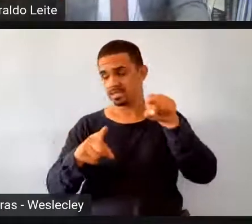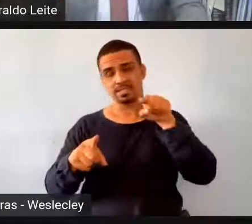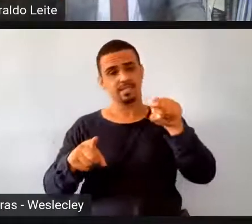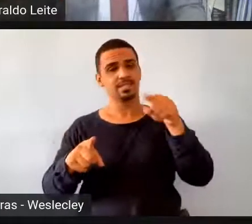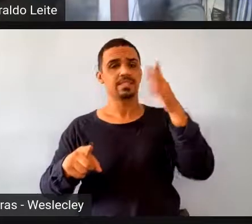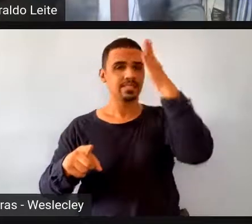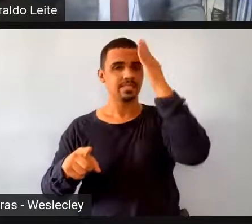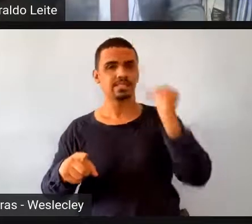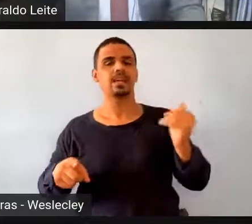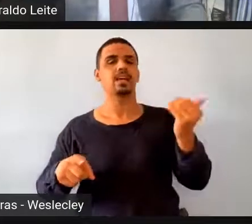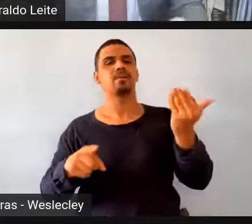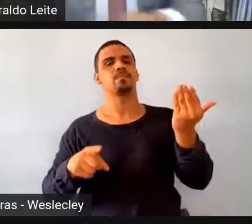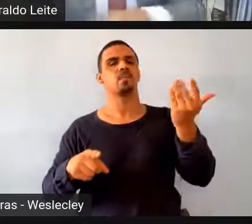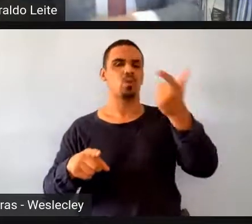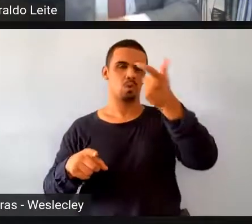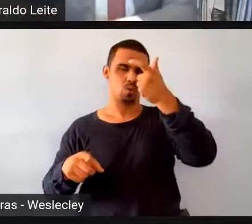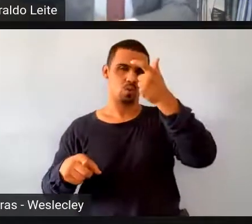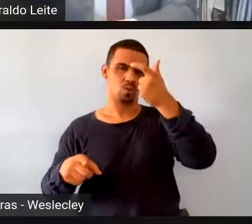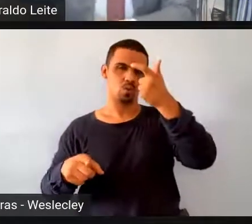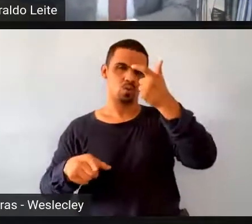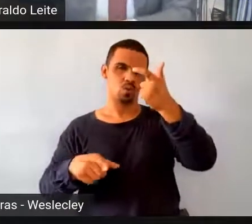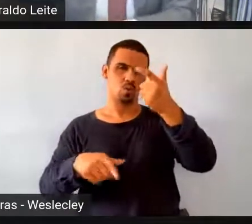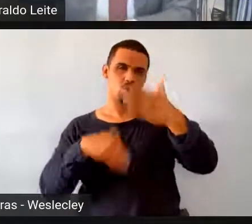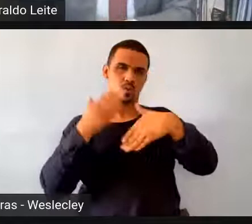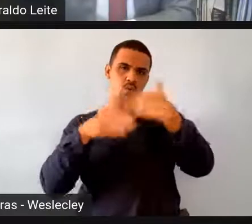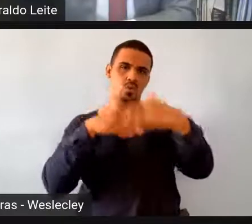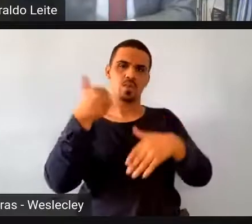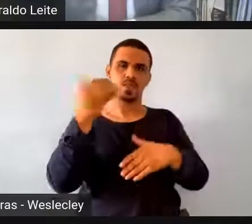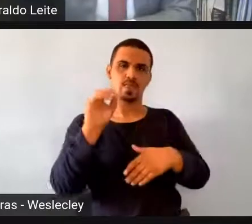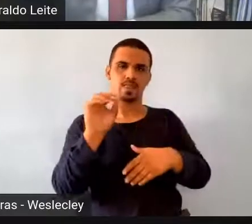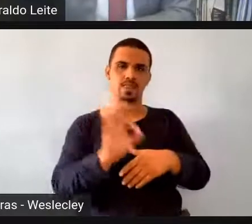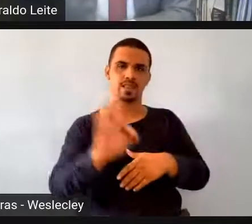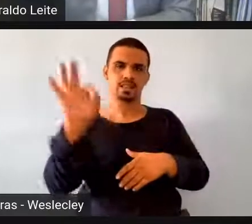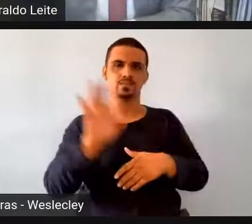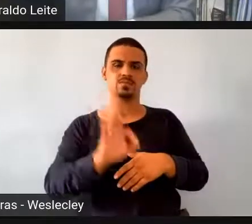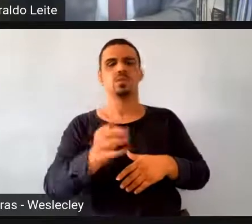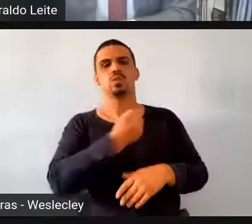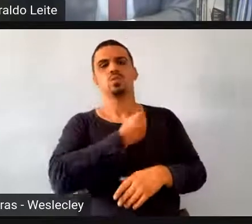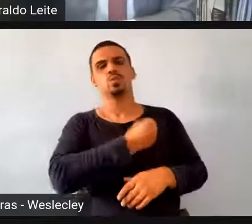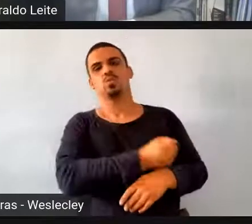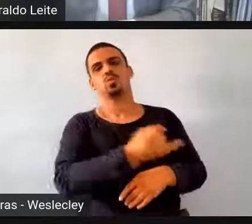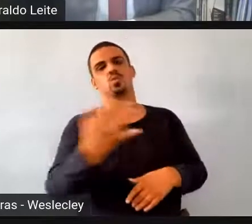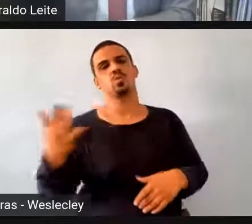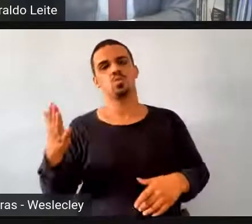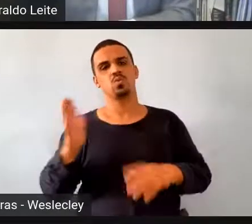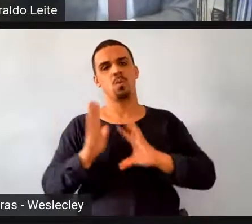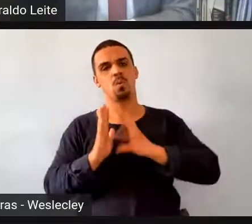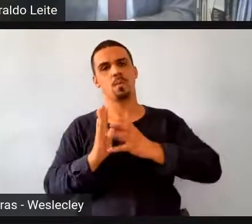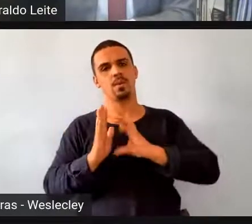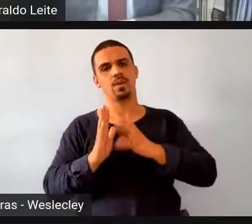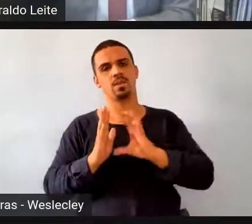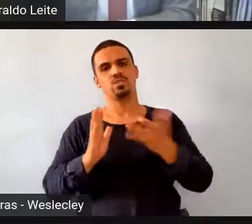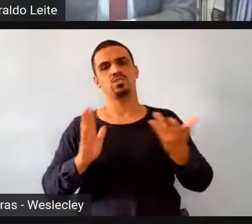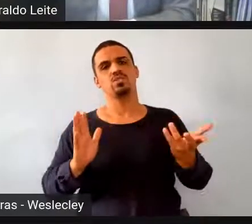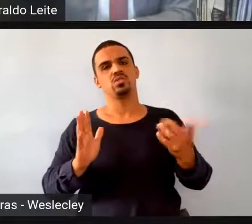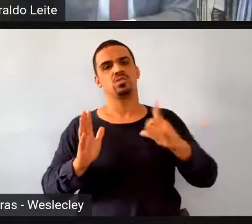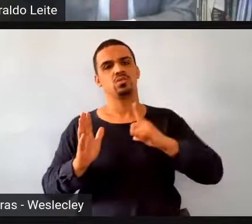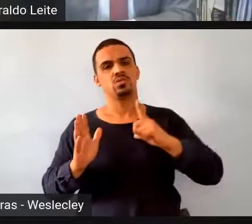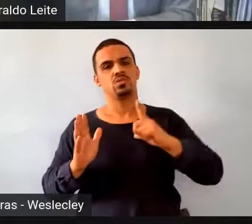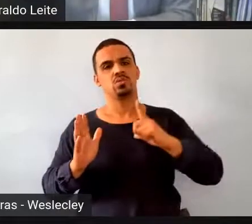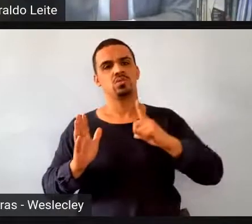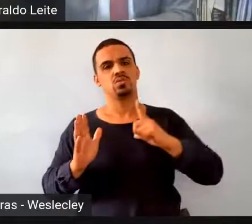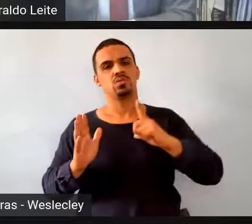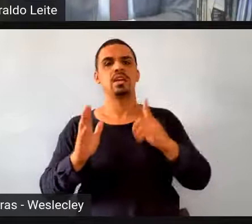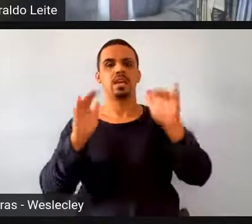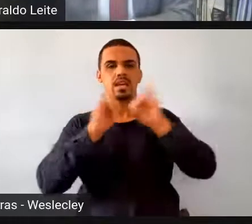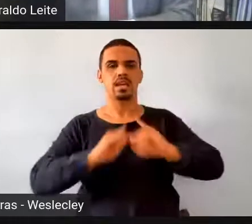sobe para 10%, o número de partidos normaliza, e você tem uma campanha dentro de um território